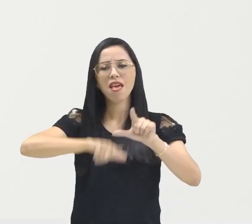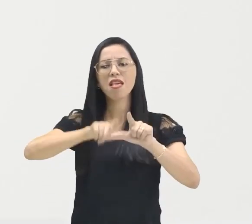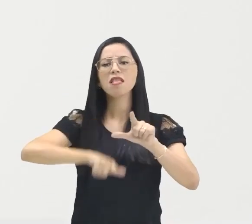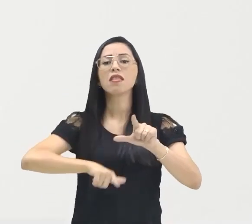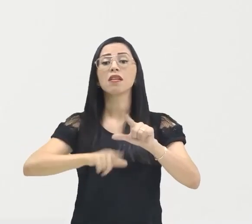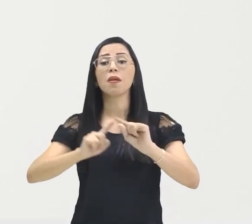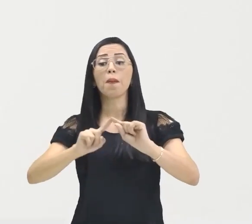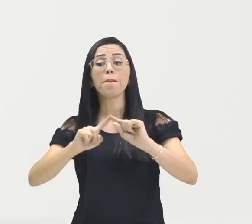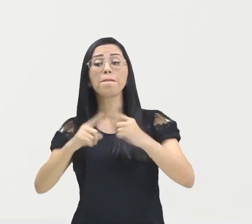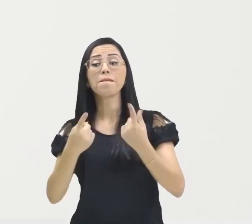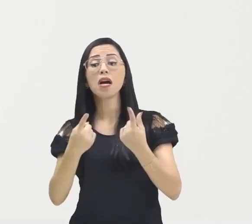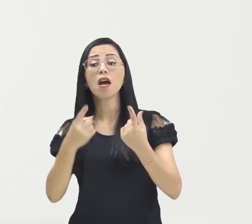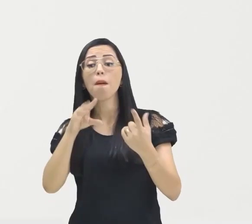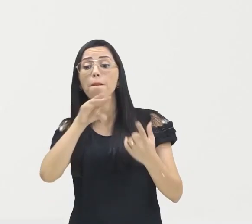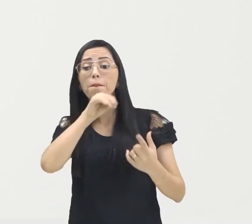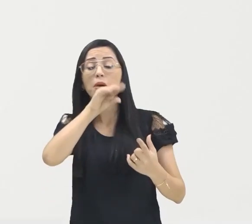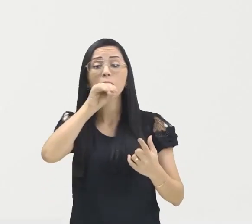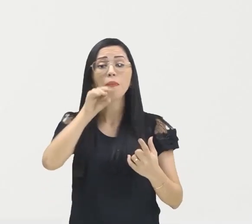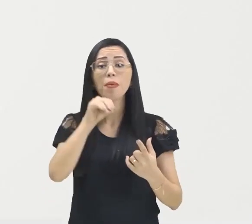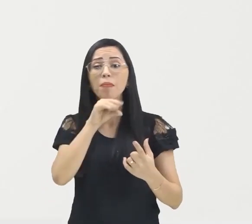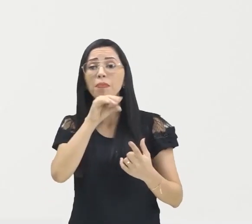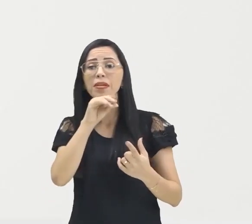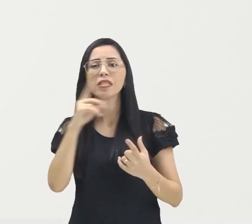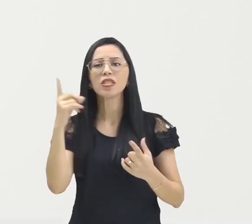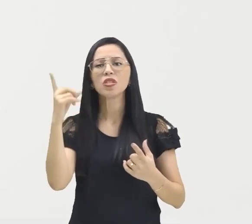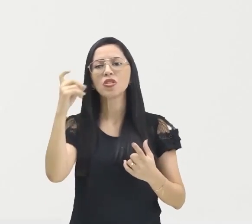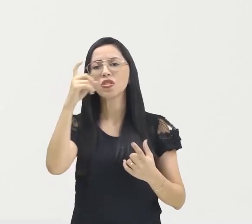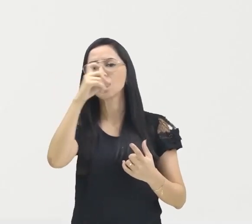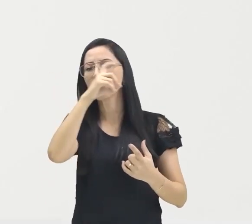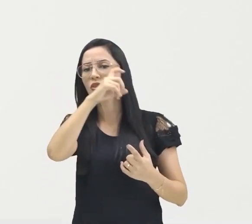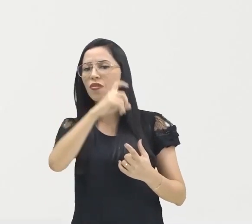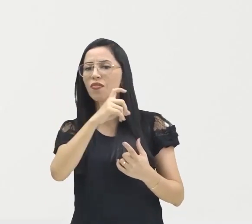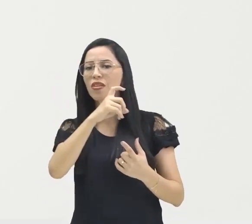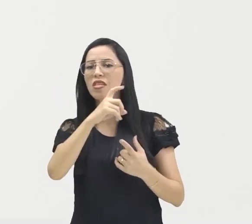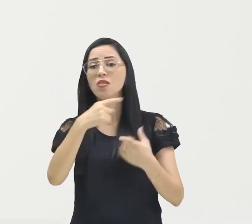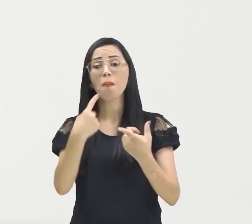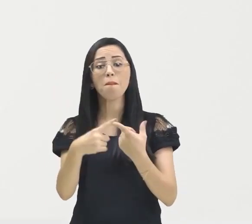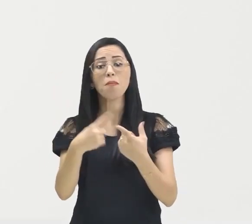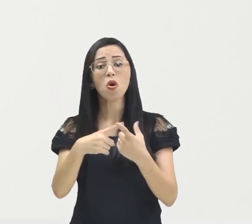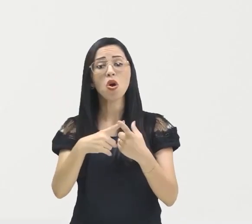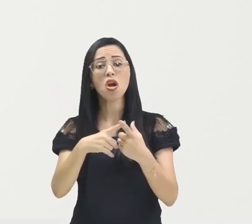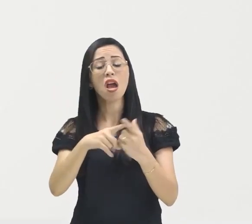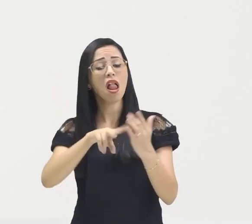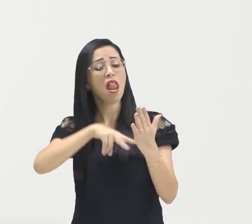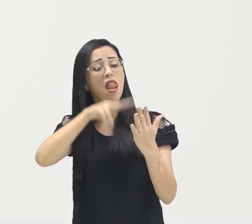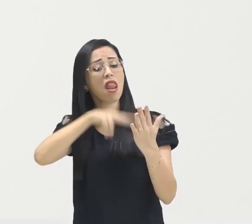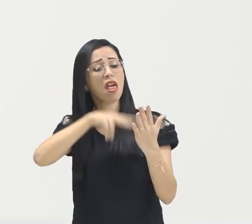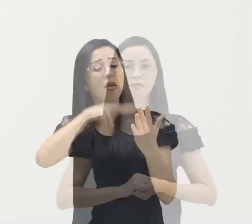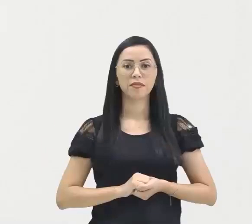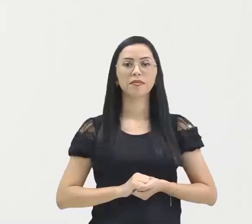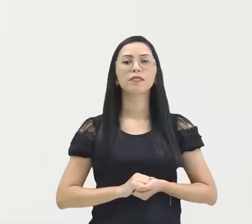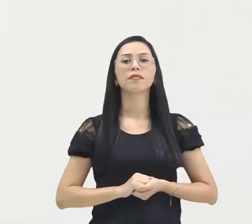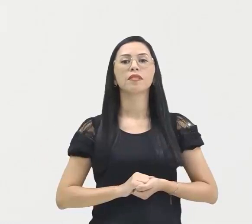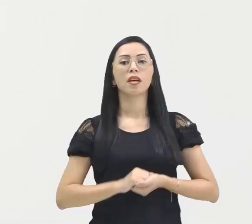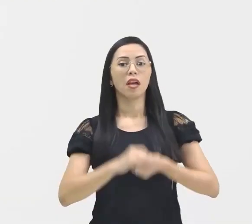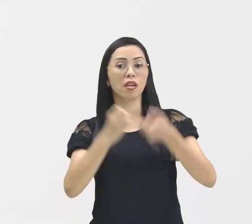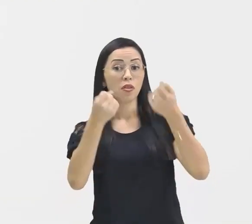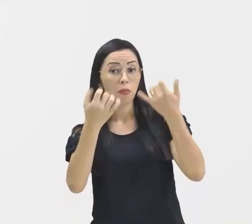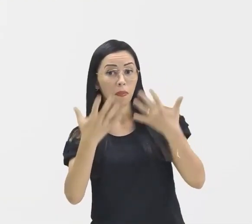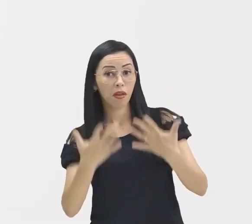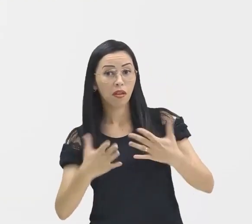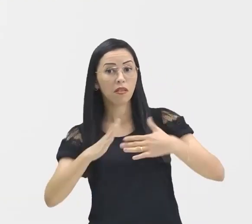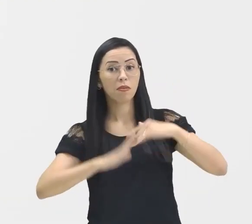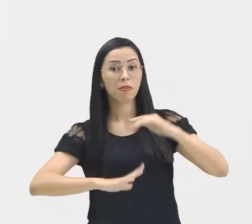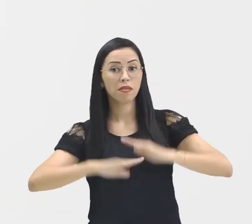a compreensão fica prejudicada porque ela lê mal. A criança lê mal. Explica